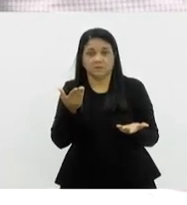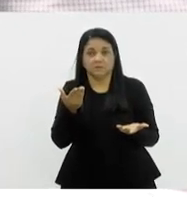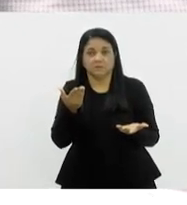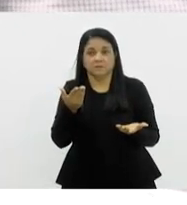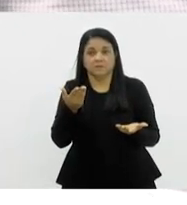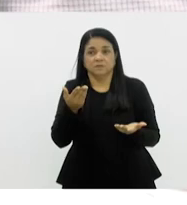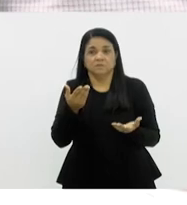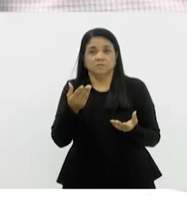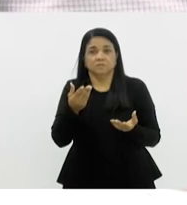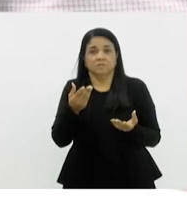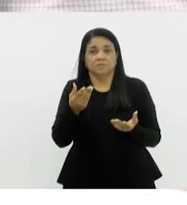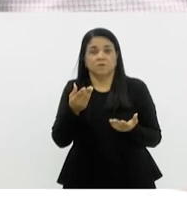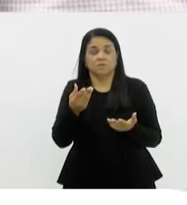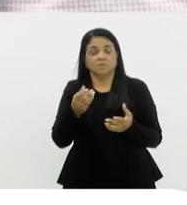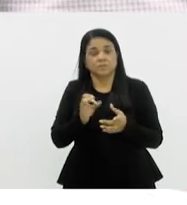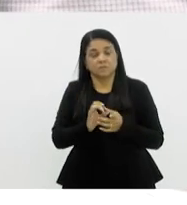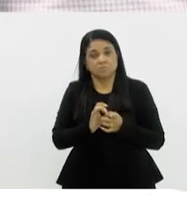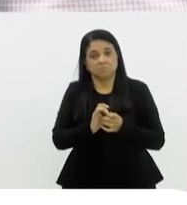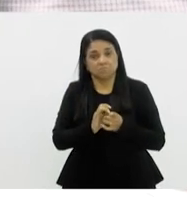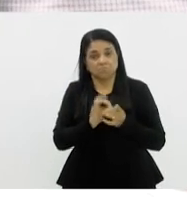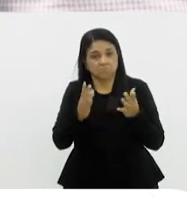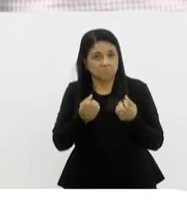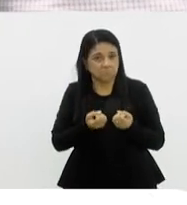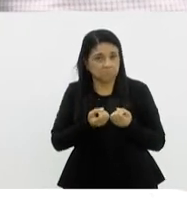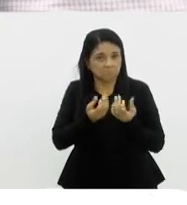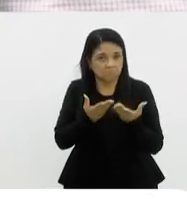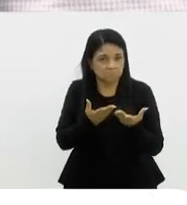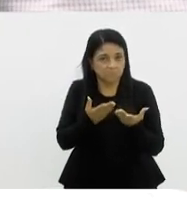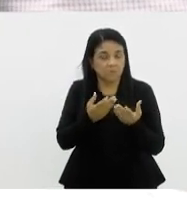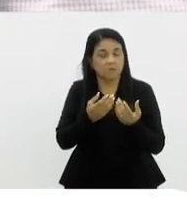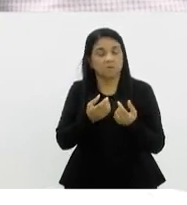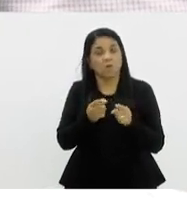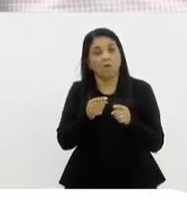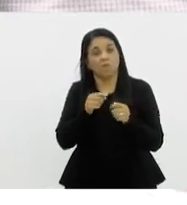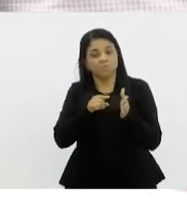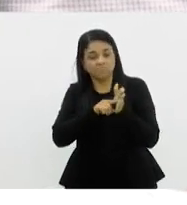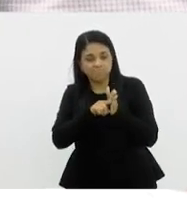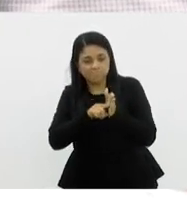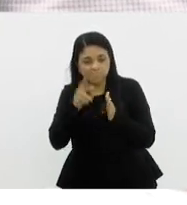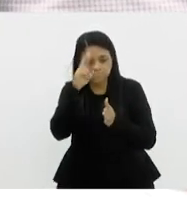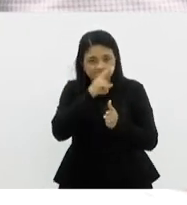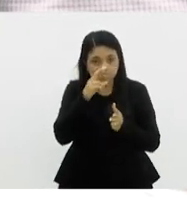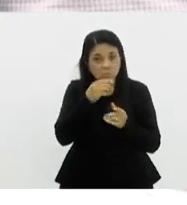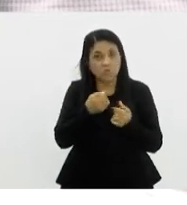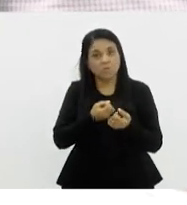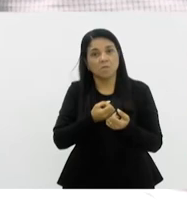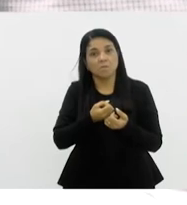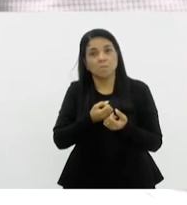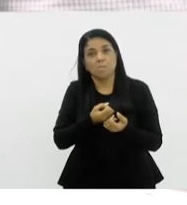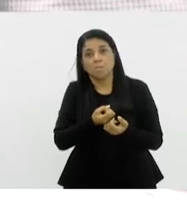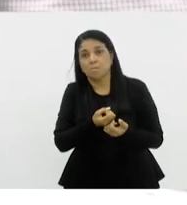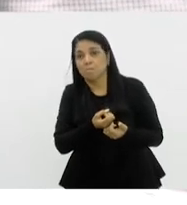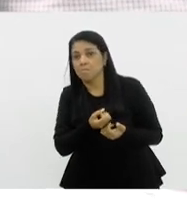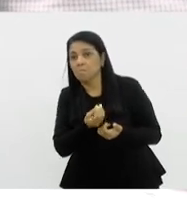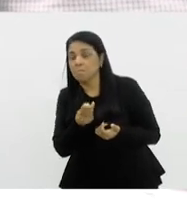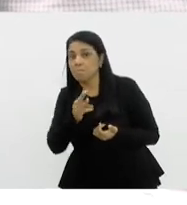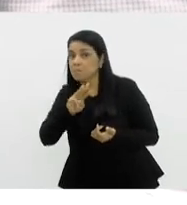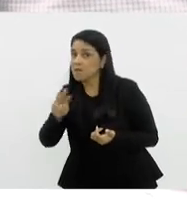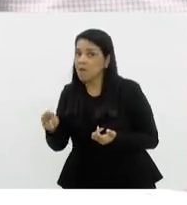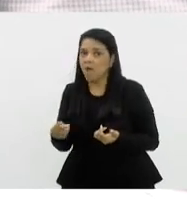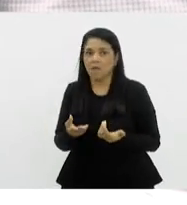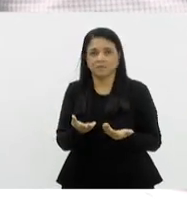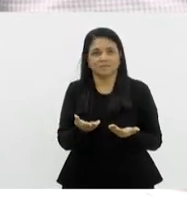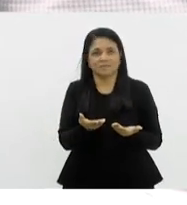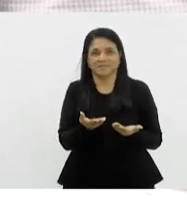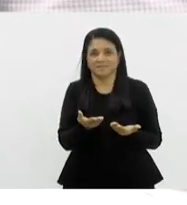vão receber liberdade assistida ou semi-liberdade? Dezenas de milhares. E, naturalmente, esse sistema,